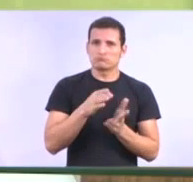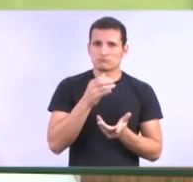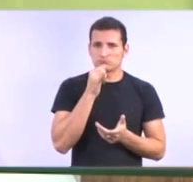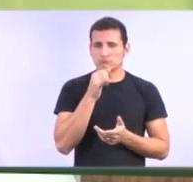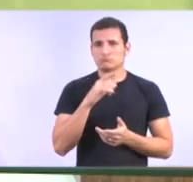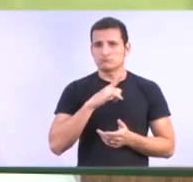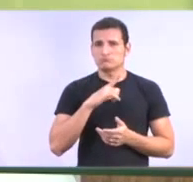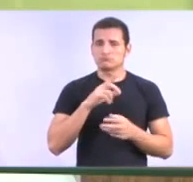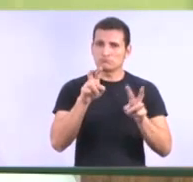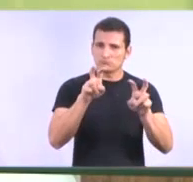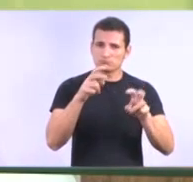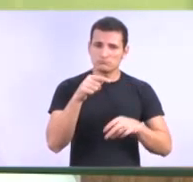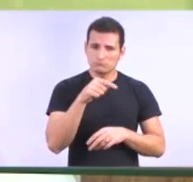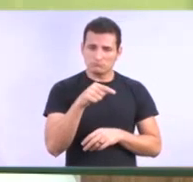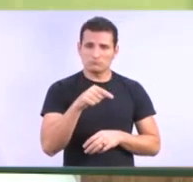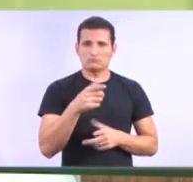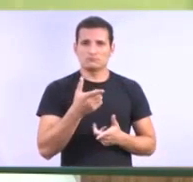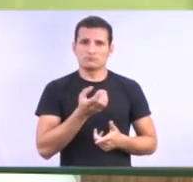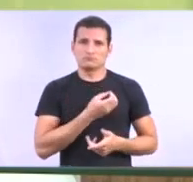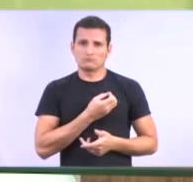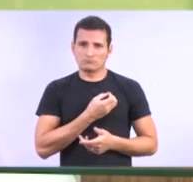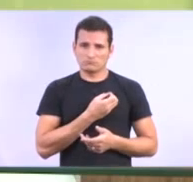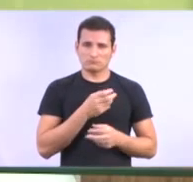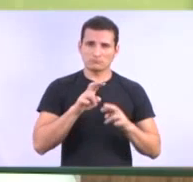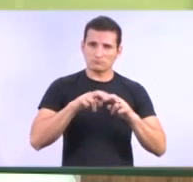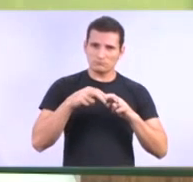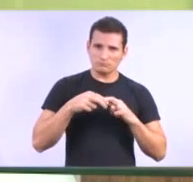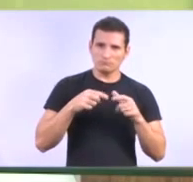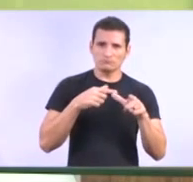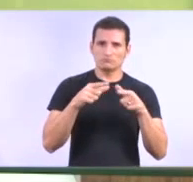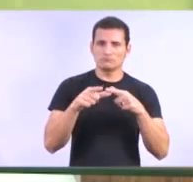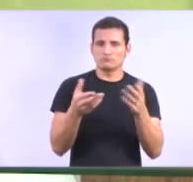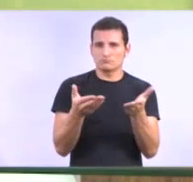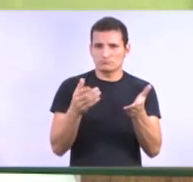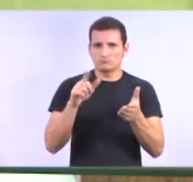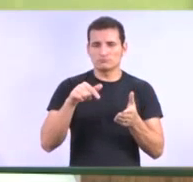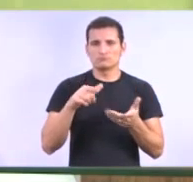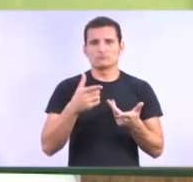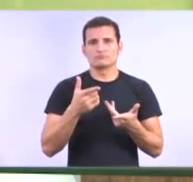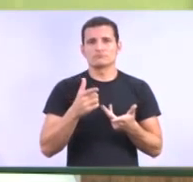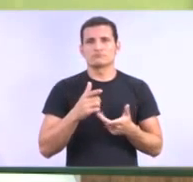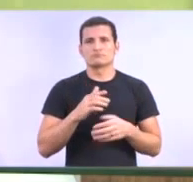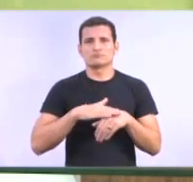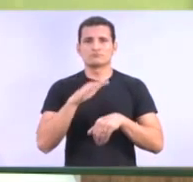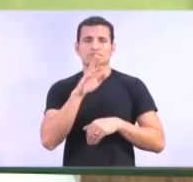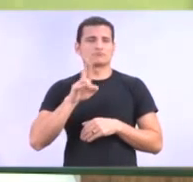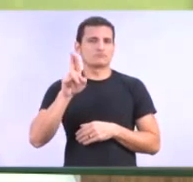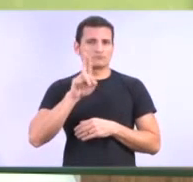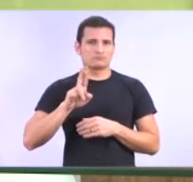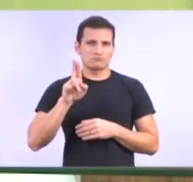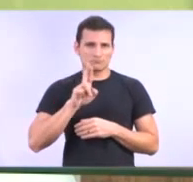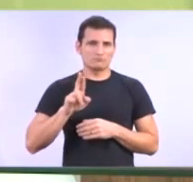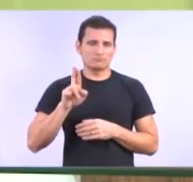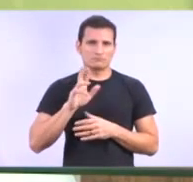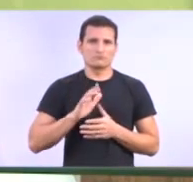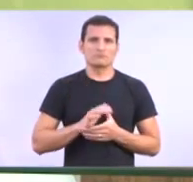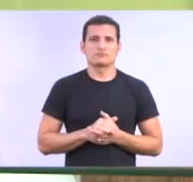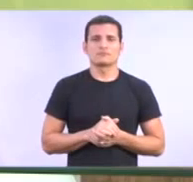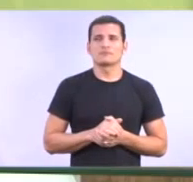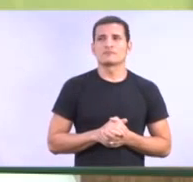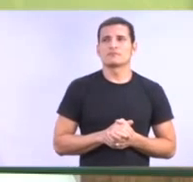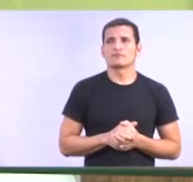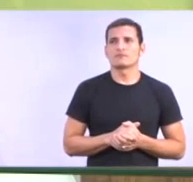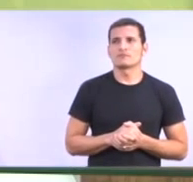esse endereço. Por isso, então, a estrela hoje é a topologia mais difundida e mais